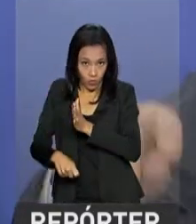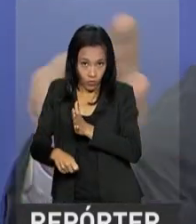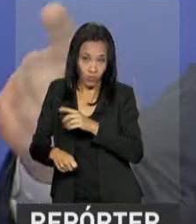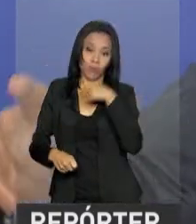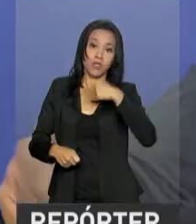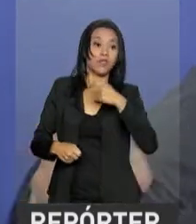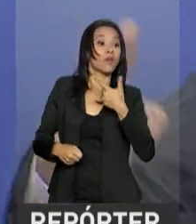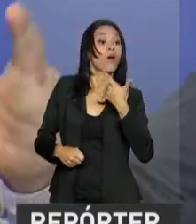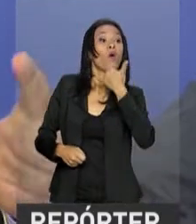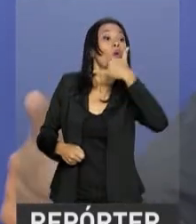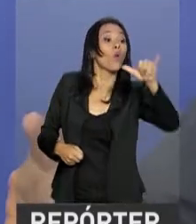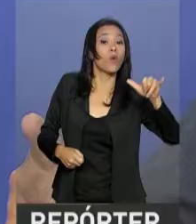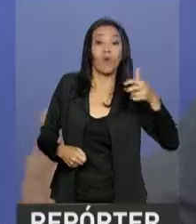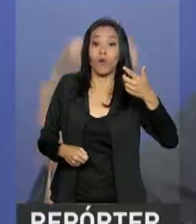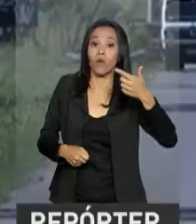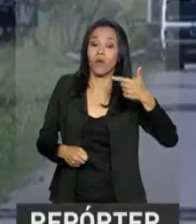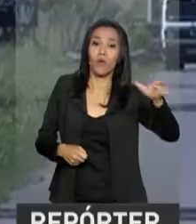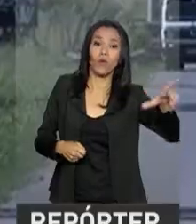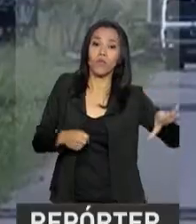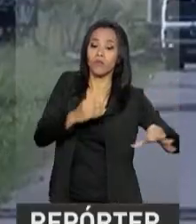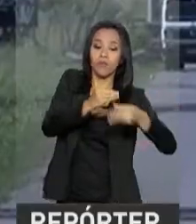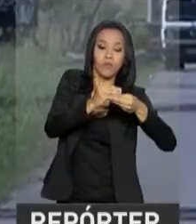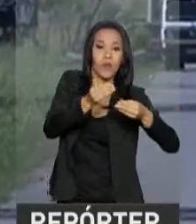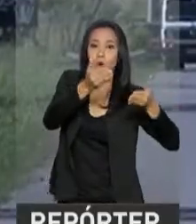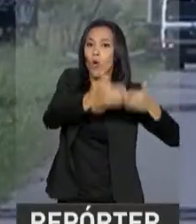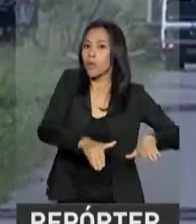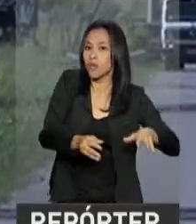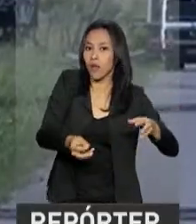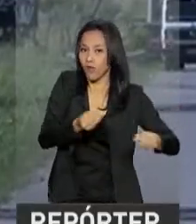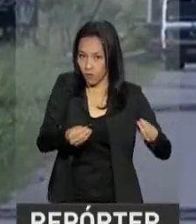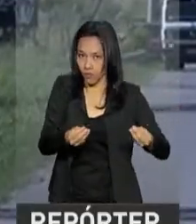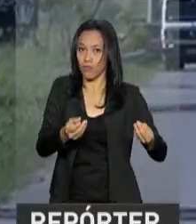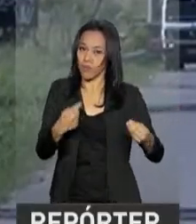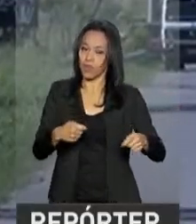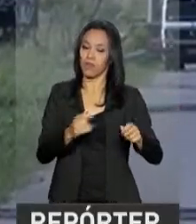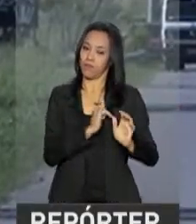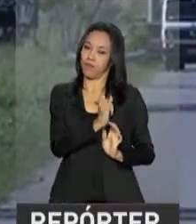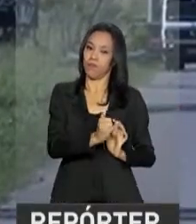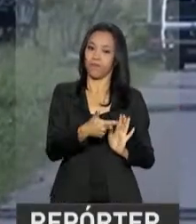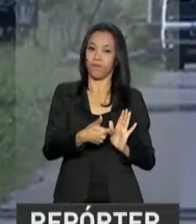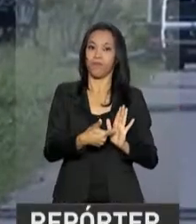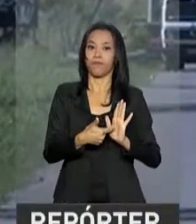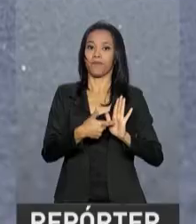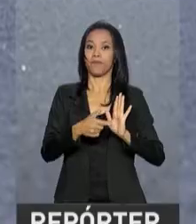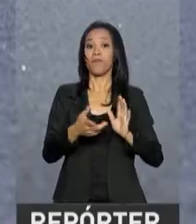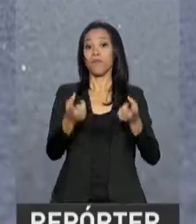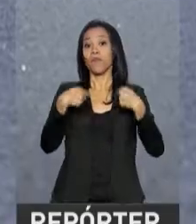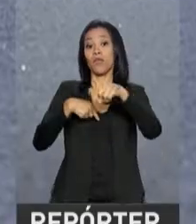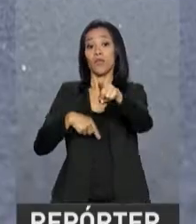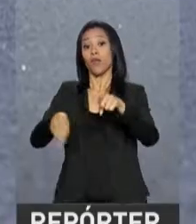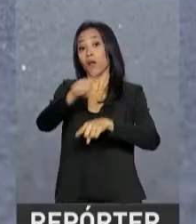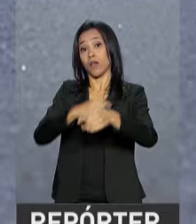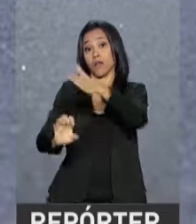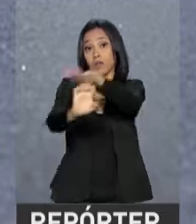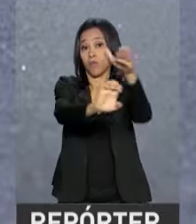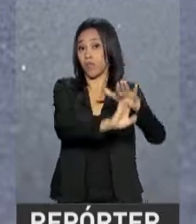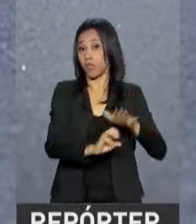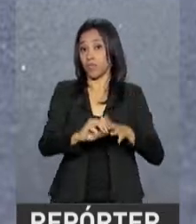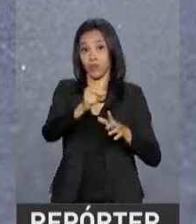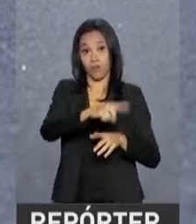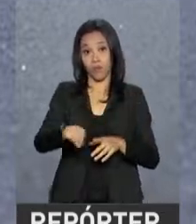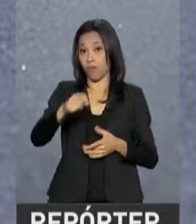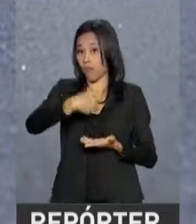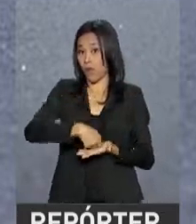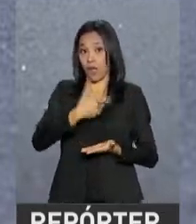indicar como é que vai compensar na proposta do governo às empresas de transporte vão continuar livres do pagamento dessa taxa de